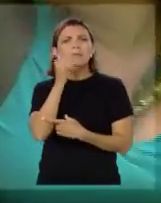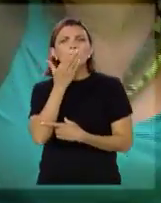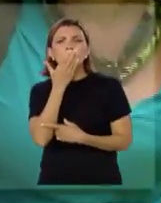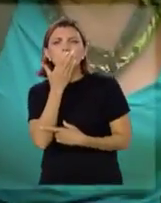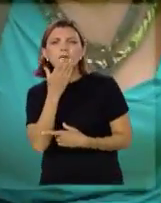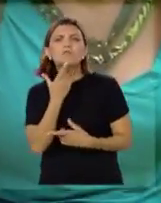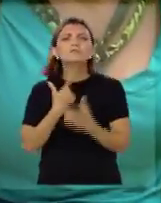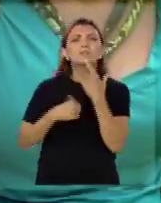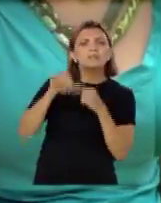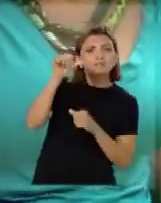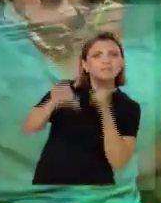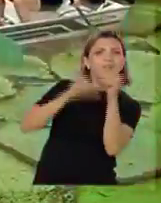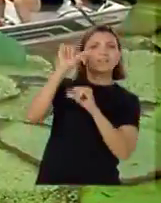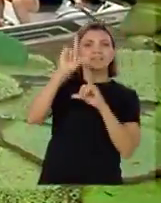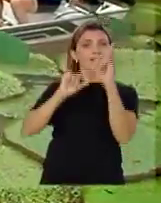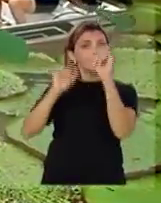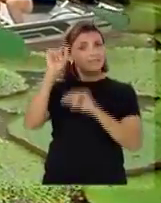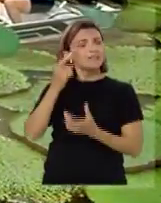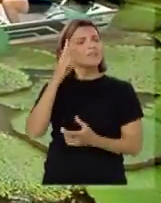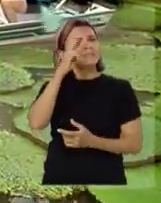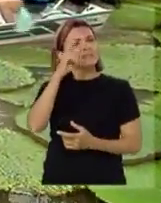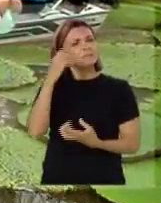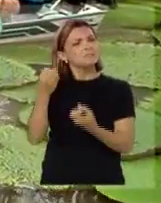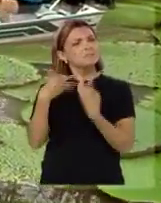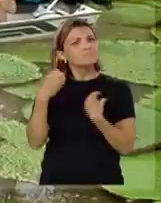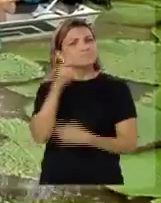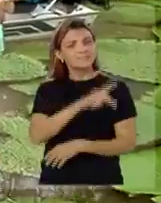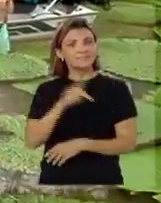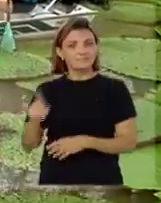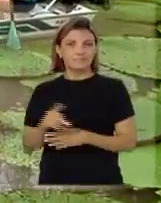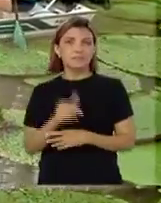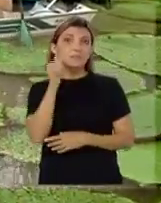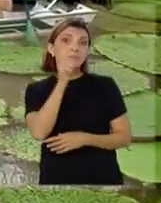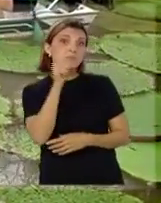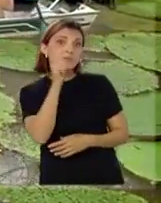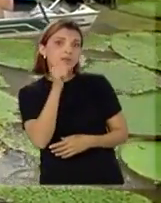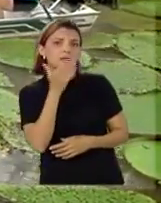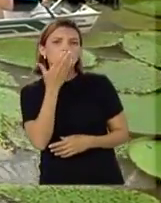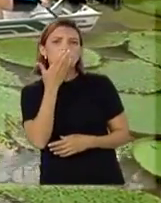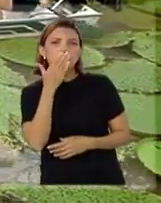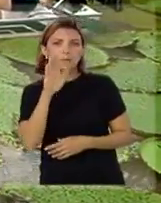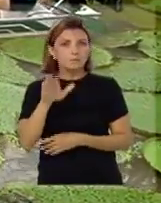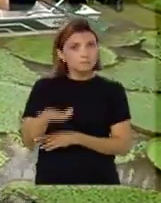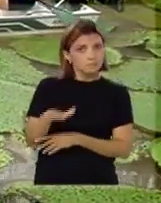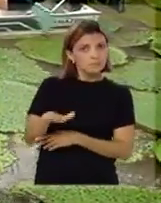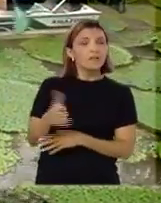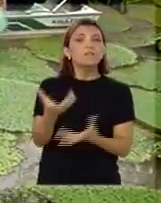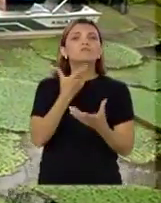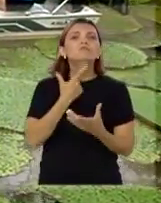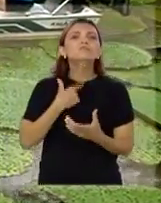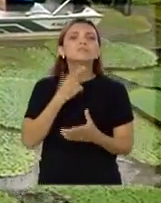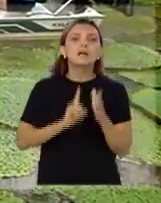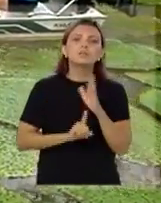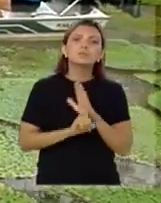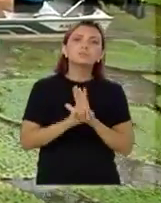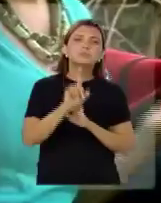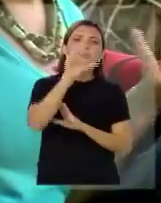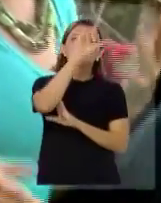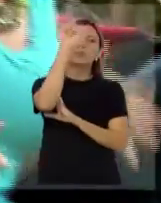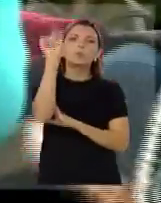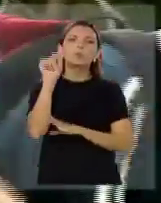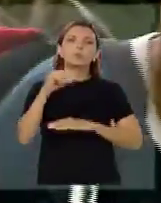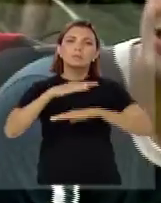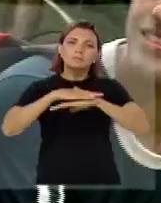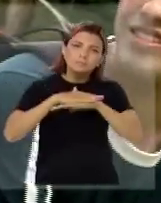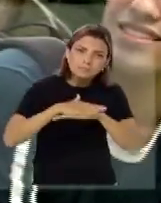da indiazinha que queria virar estrela. Parece alguém que eu conheço. Ela acreditava que a lua ia um dia levar ela pro céu. Uma